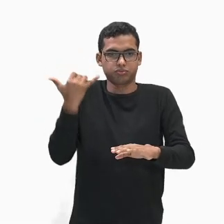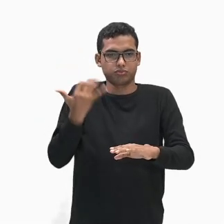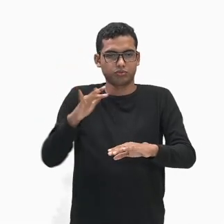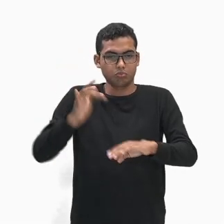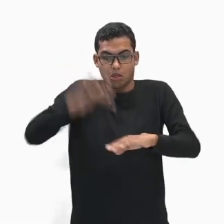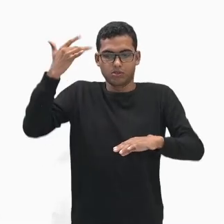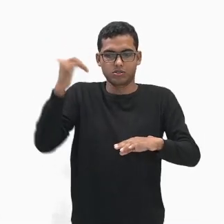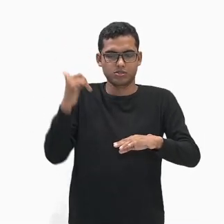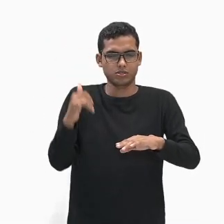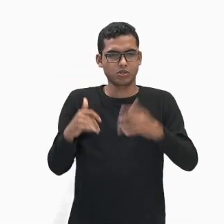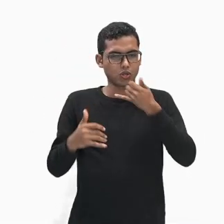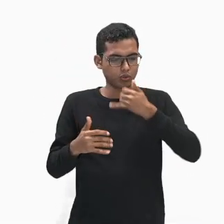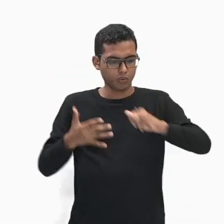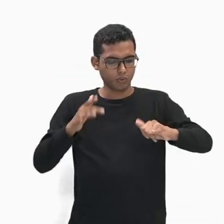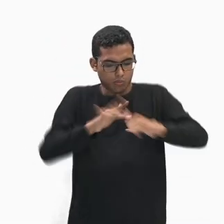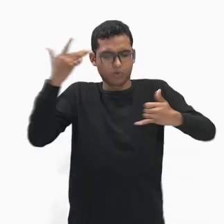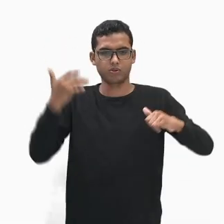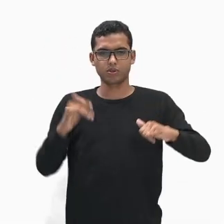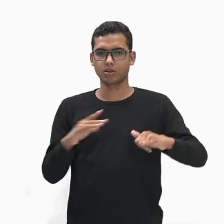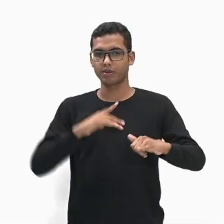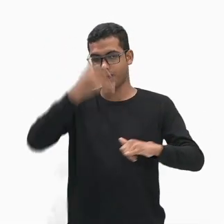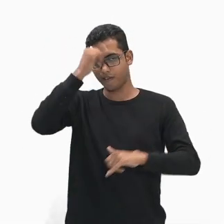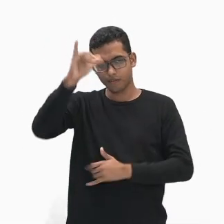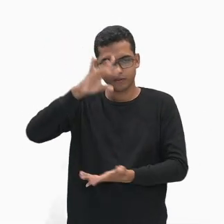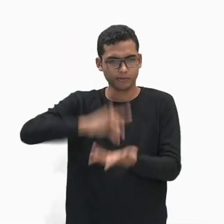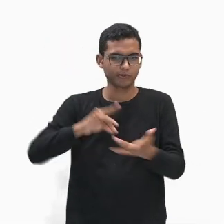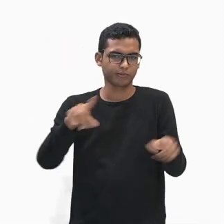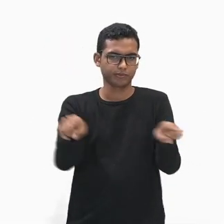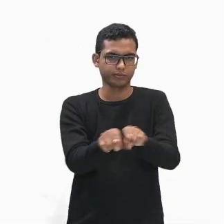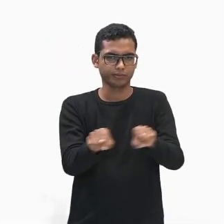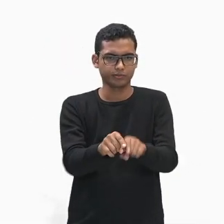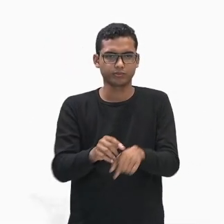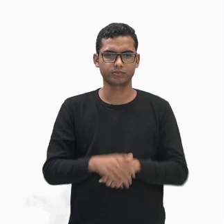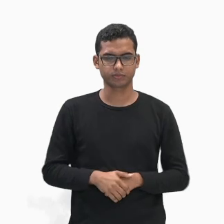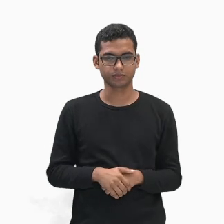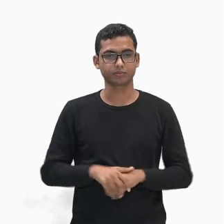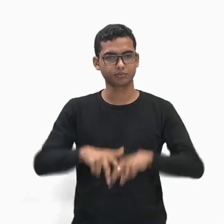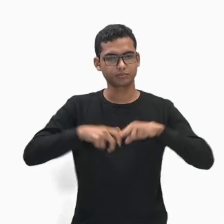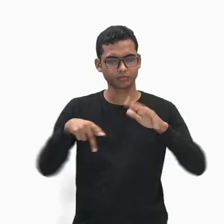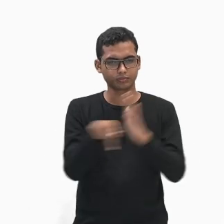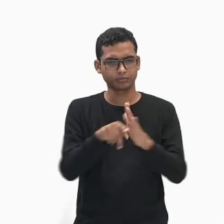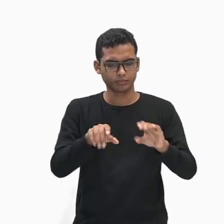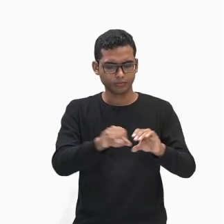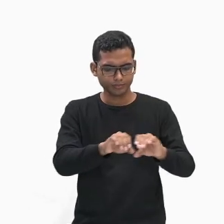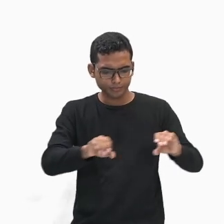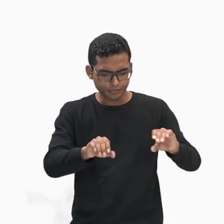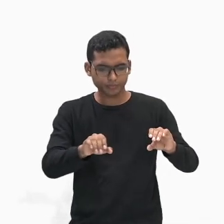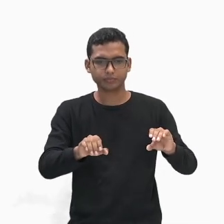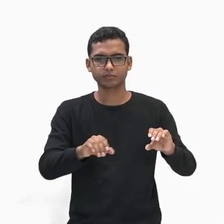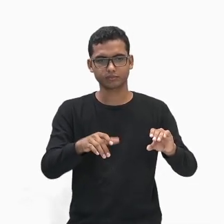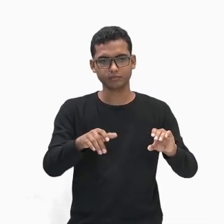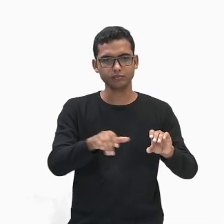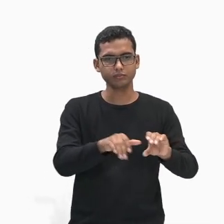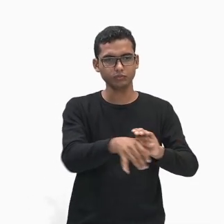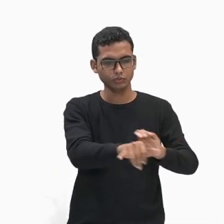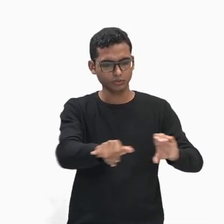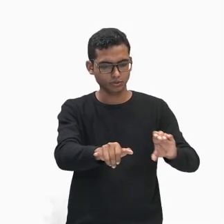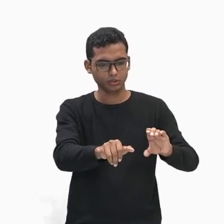porque os isolantes impedem que as cargas elétricas